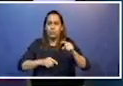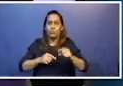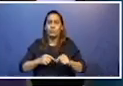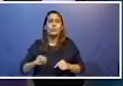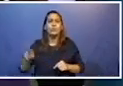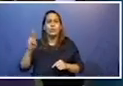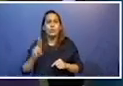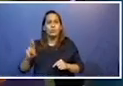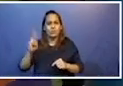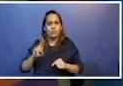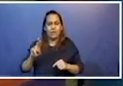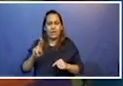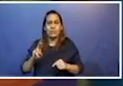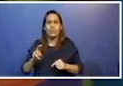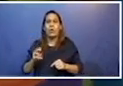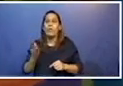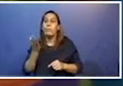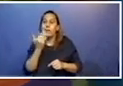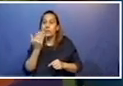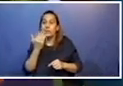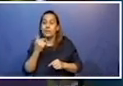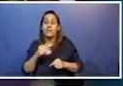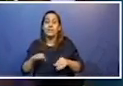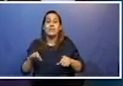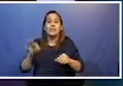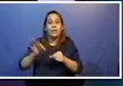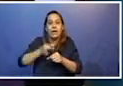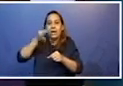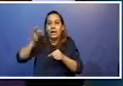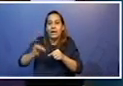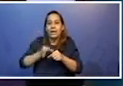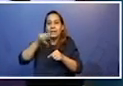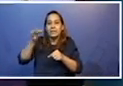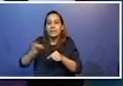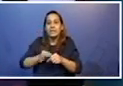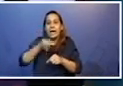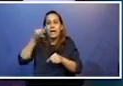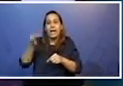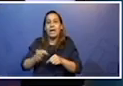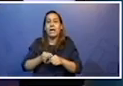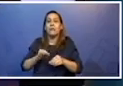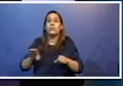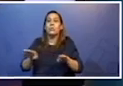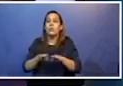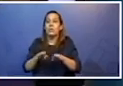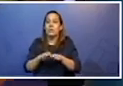bastante úteis, seja para alimentação, para o artesanato ou até